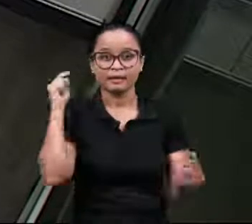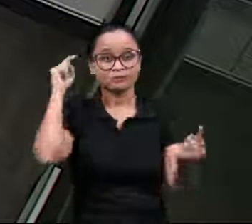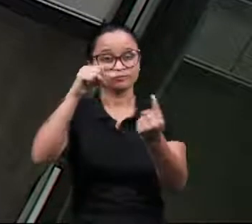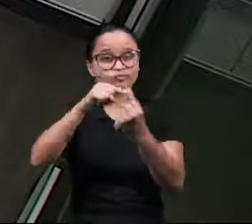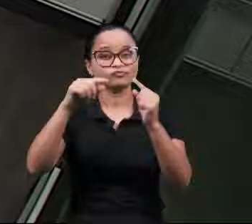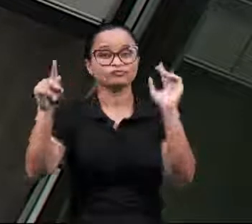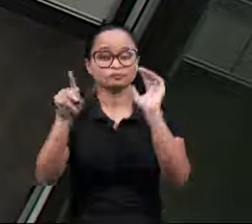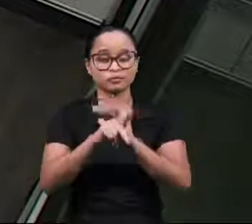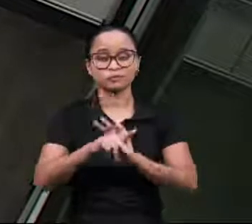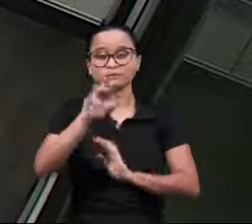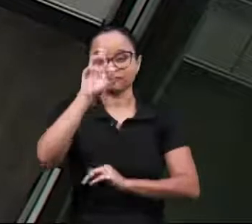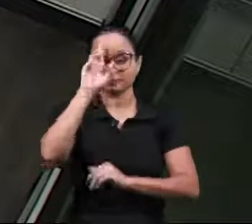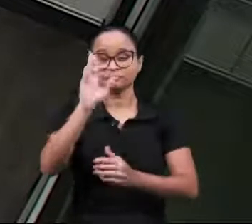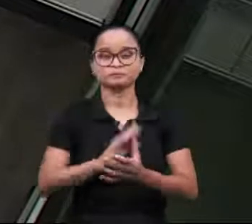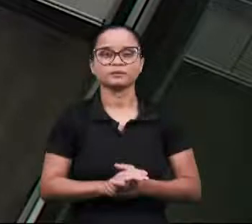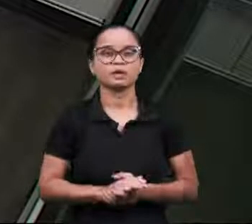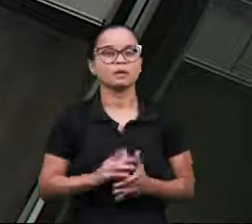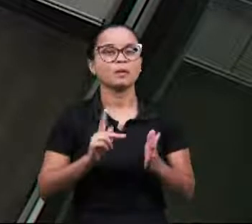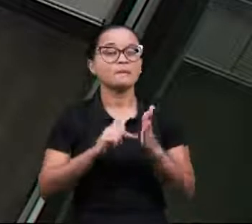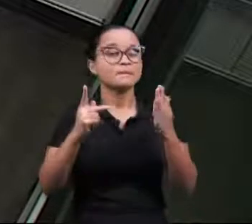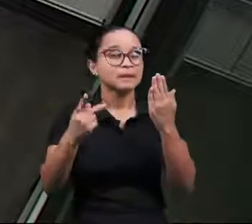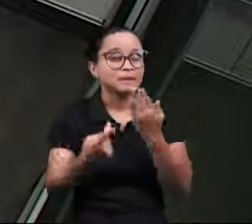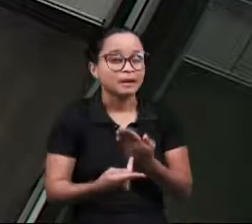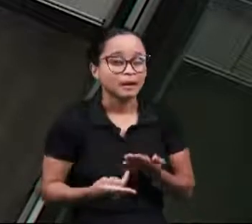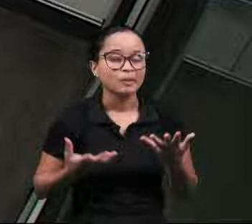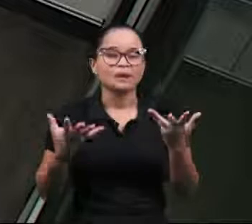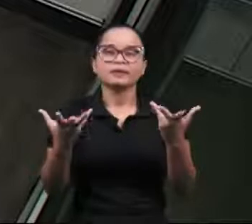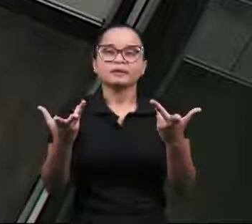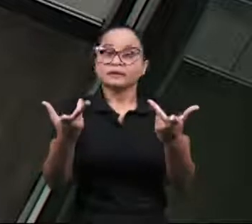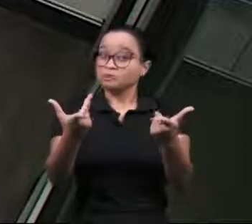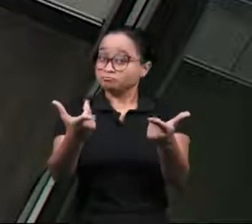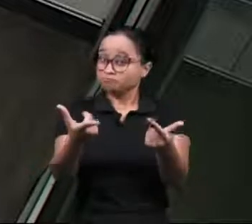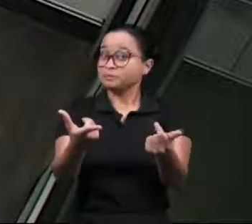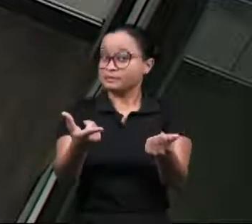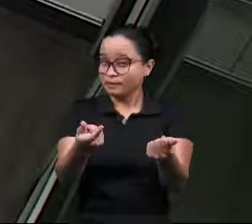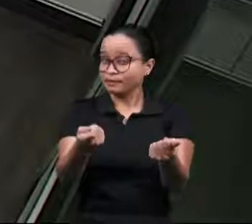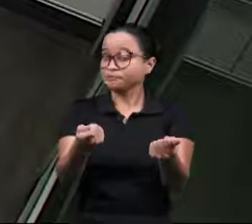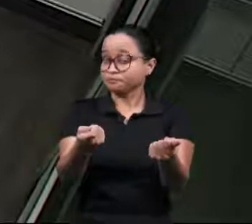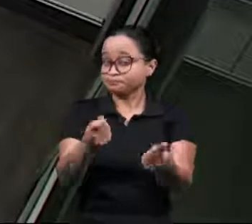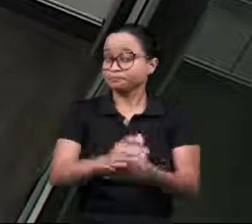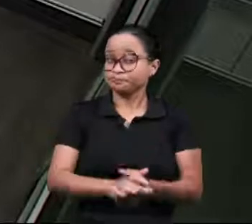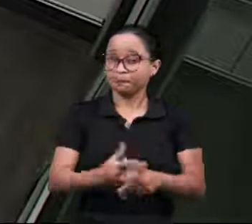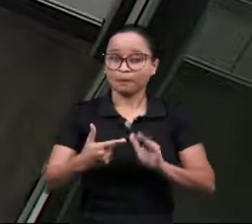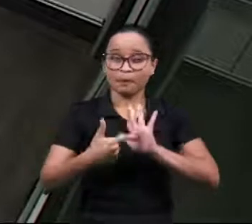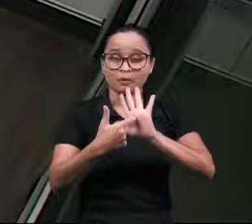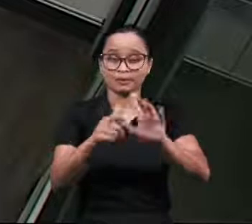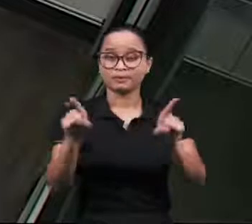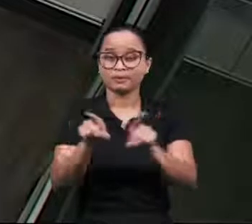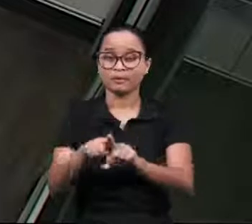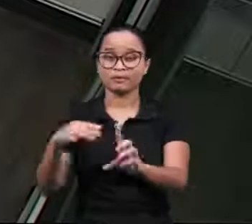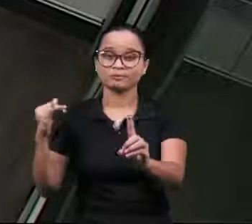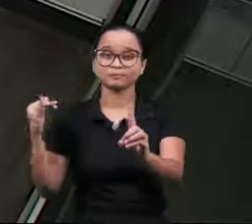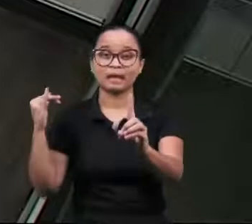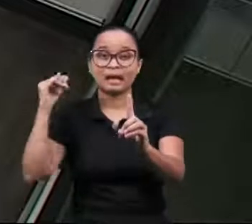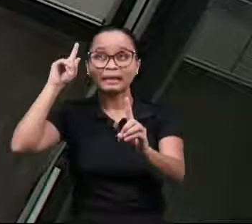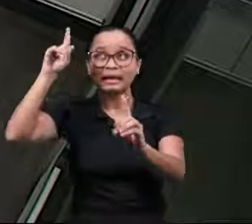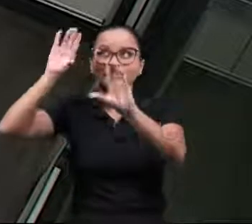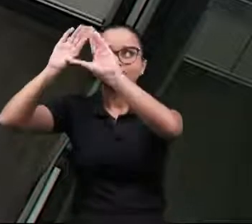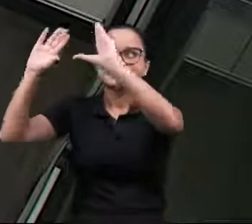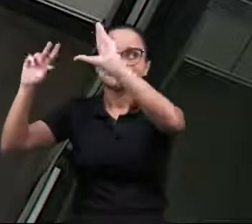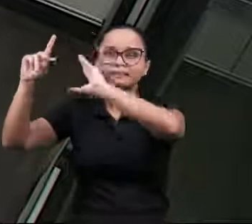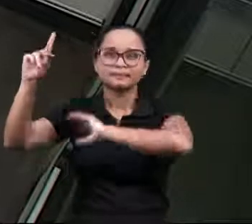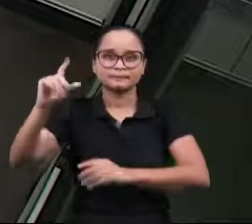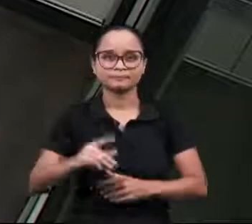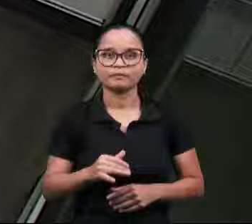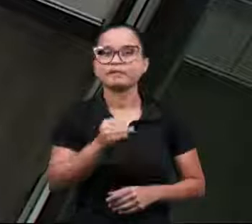a parábola é uma coisa extraordinária mesmo. Apontava também para a eternidade. Um exemplo, quando